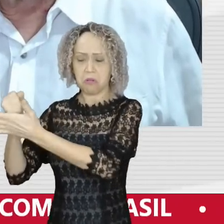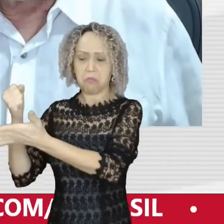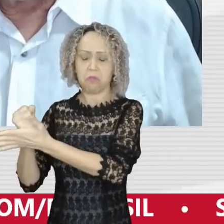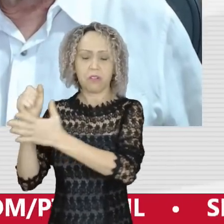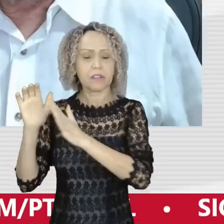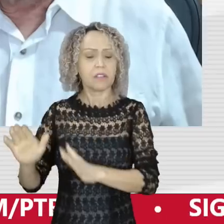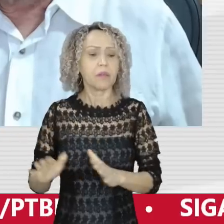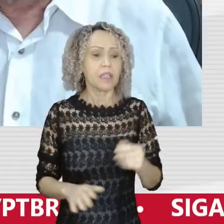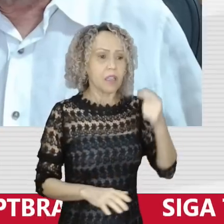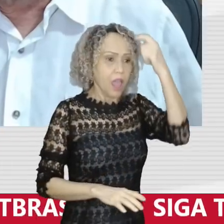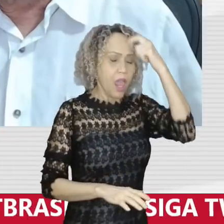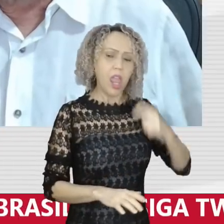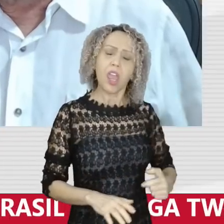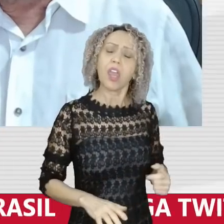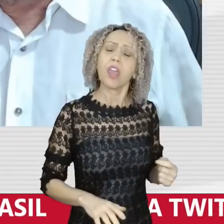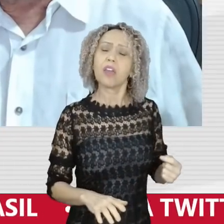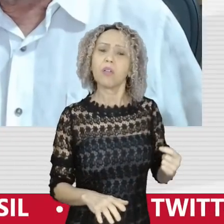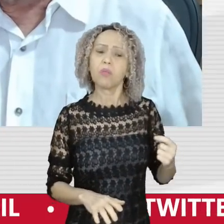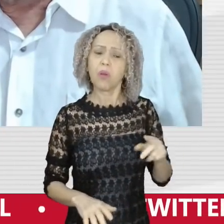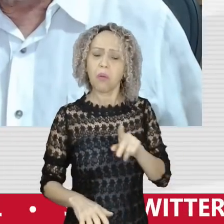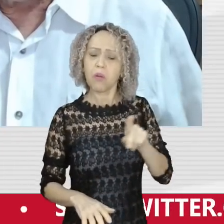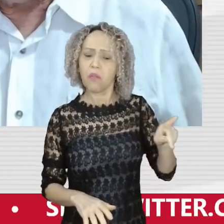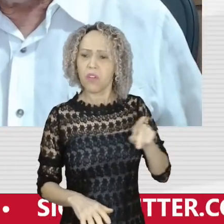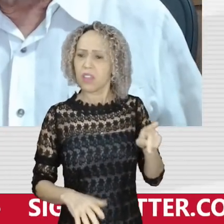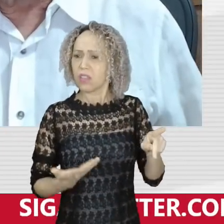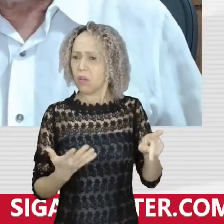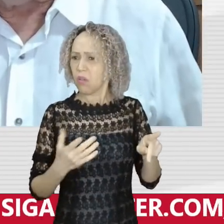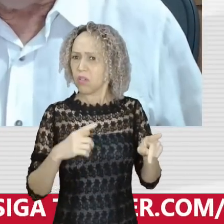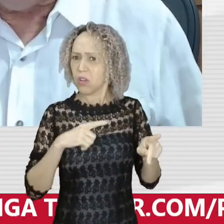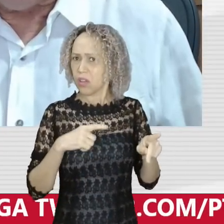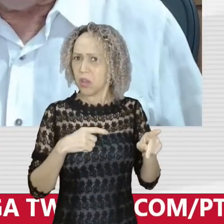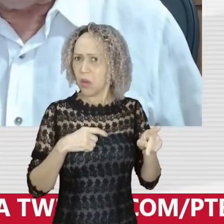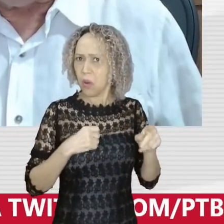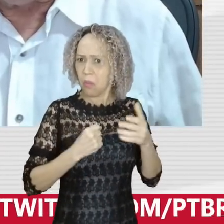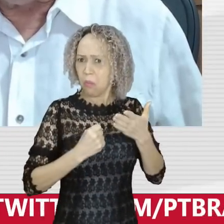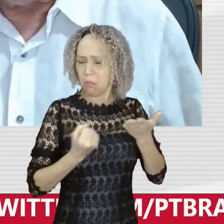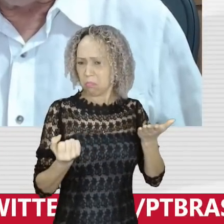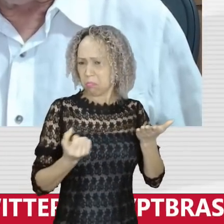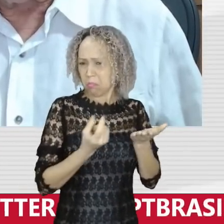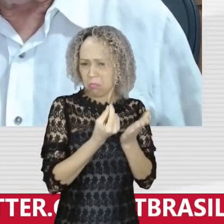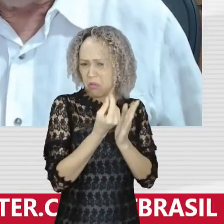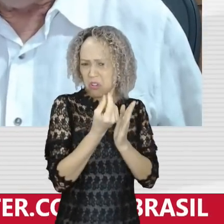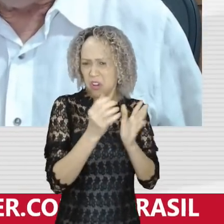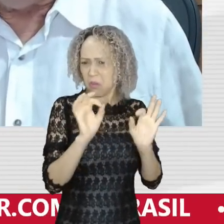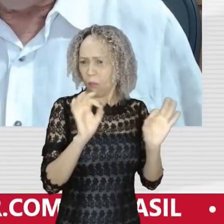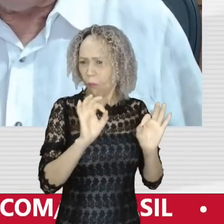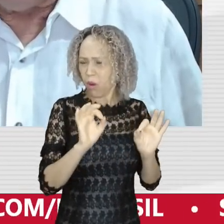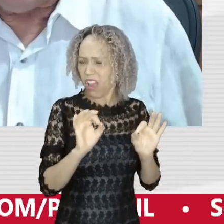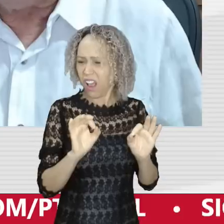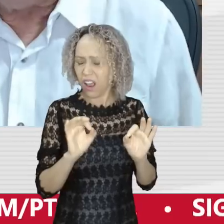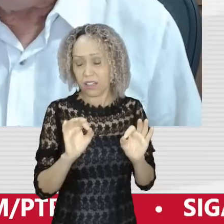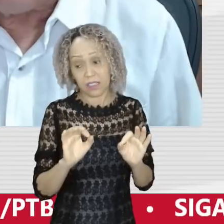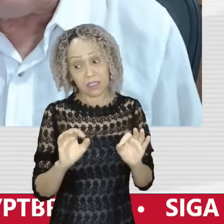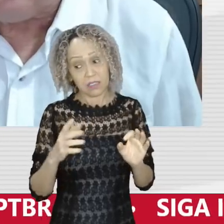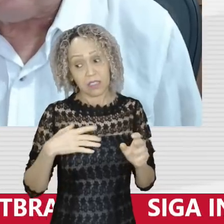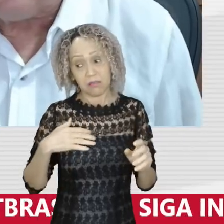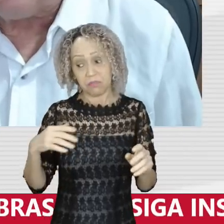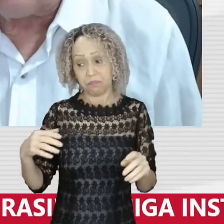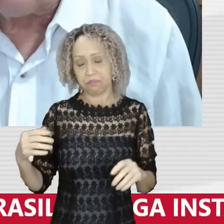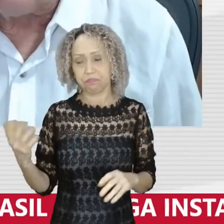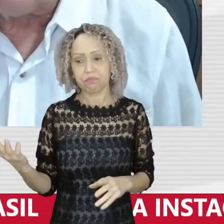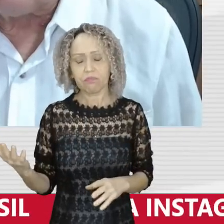intenção de votos, e chegamos a isso. Foram 356 mil votos, não é pouca coisa nesse cenário todo de